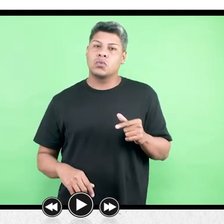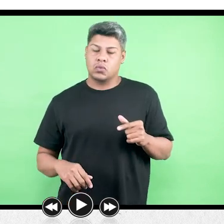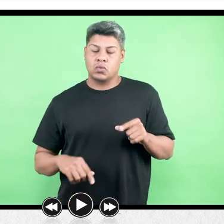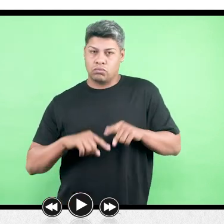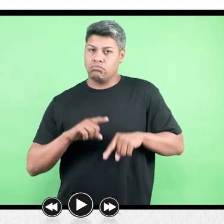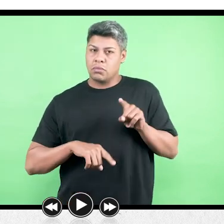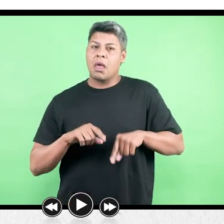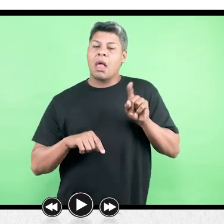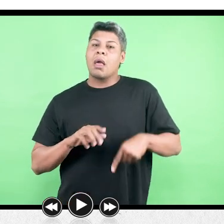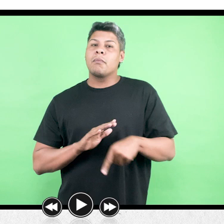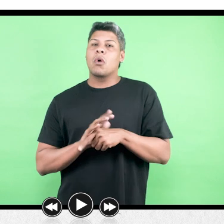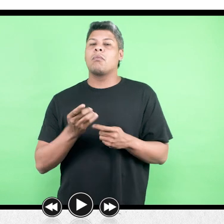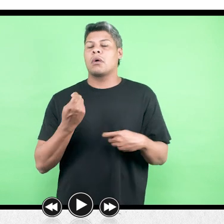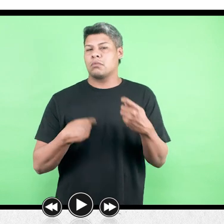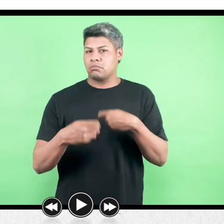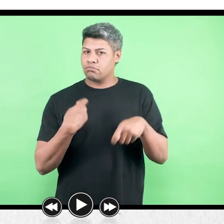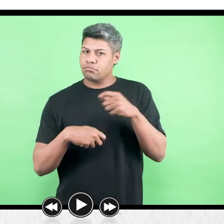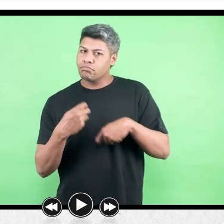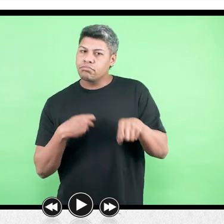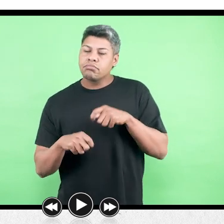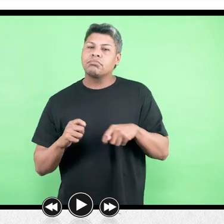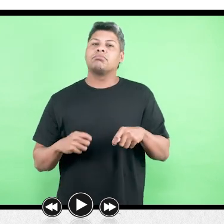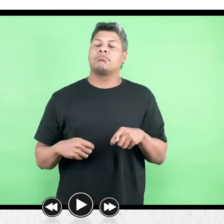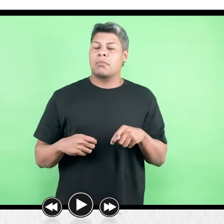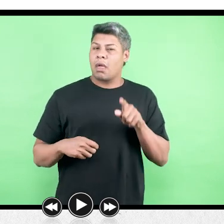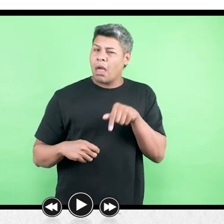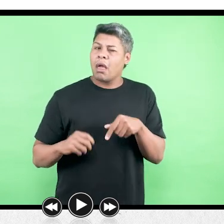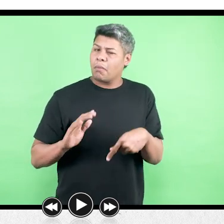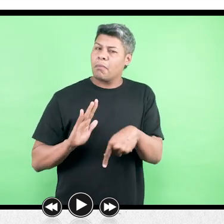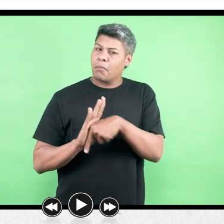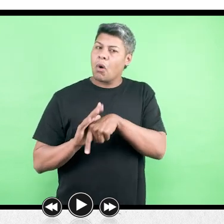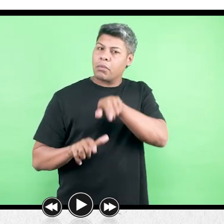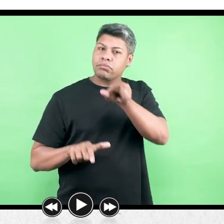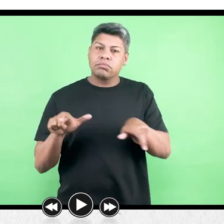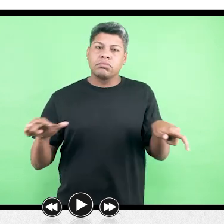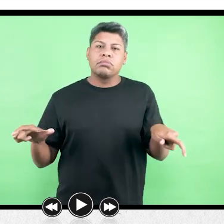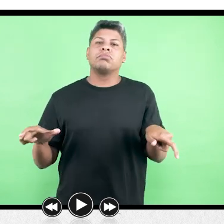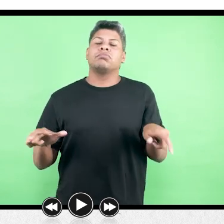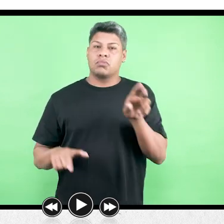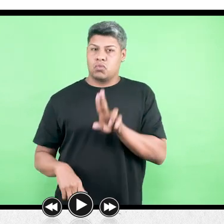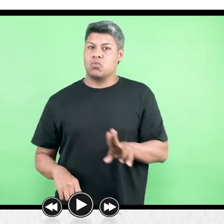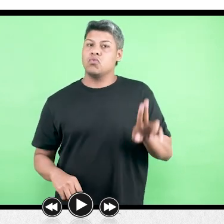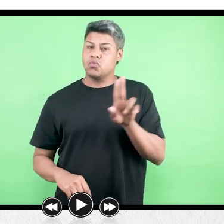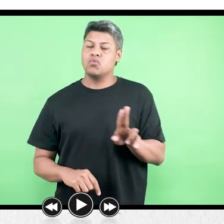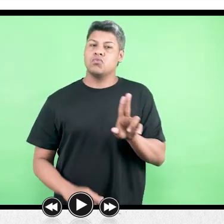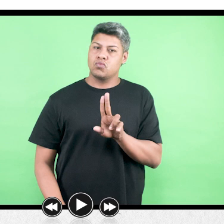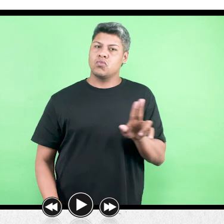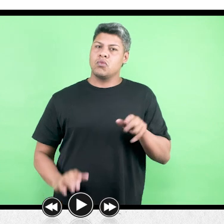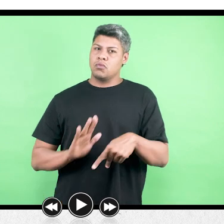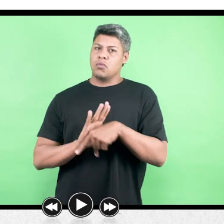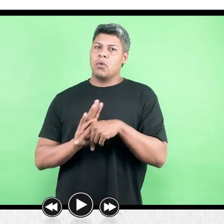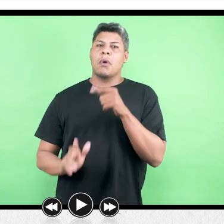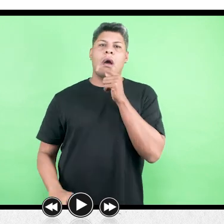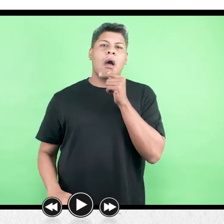licença. E o poder público é que a outorga, porque é um bem público, então a nominalidade da água é da